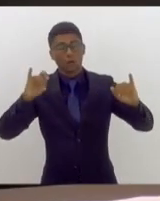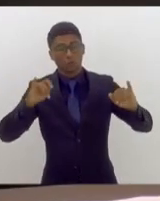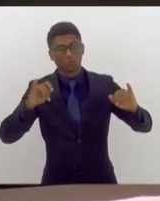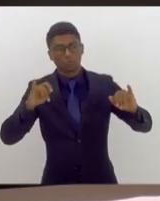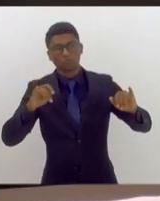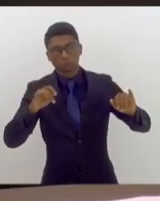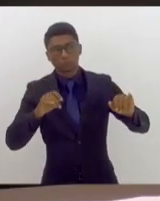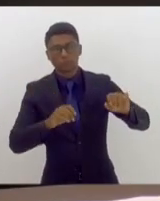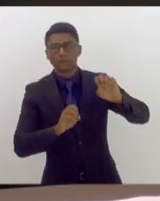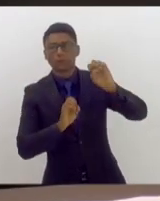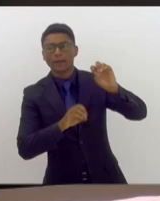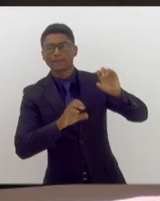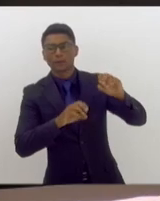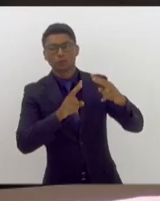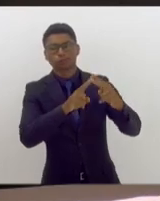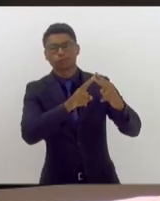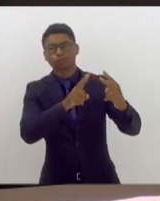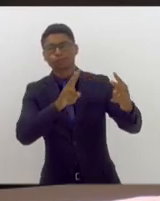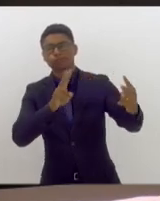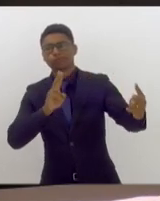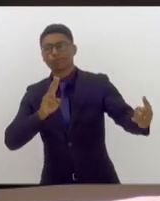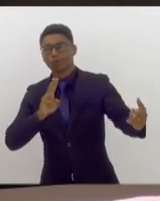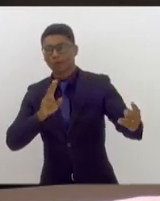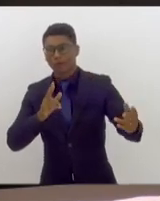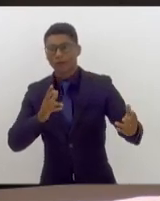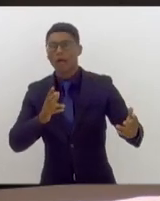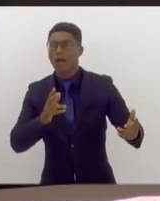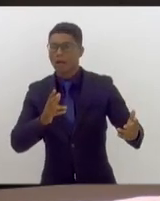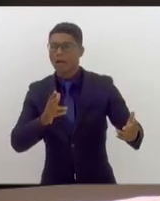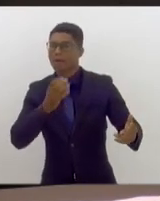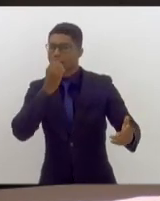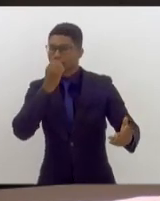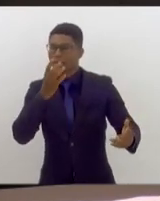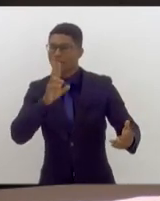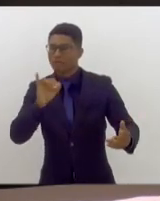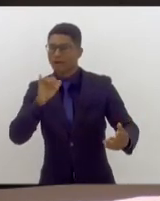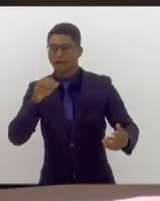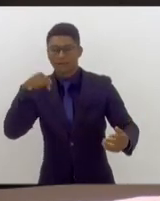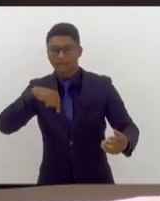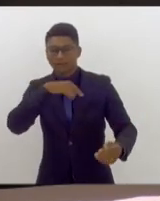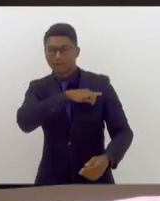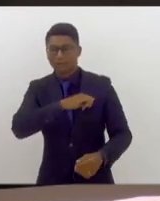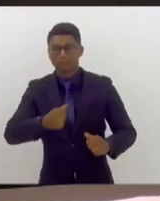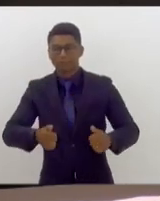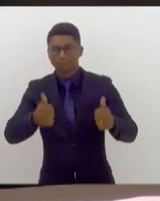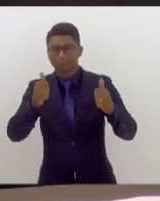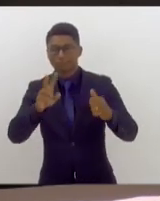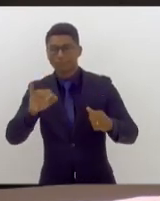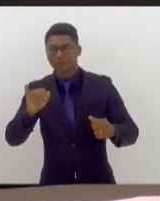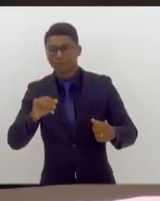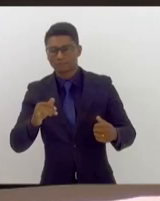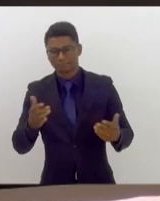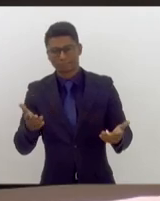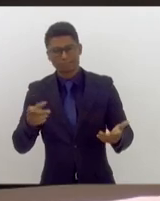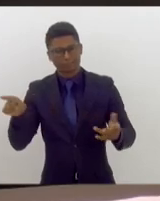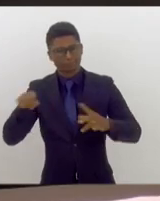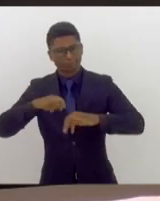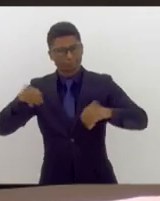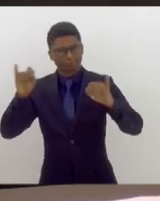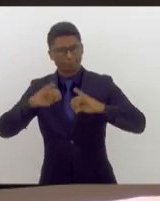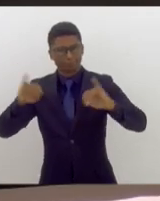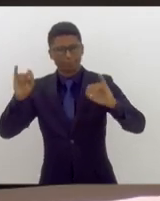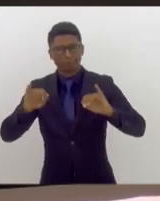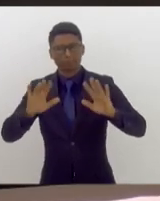educação digital como ponto alto da educação no Rio de Janeiro. E aí eu vejo